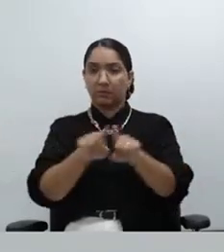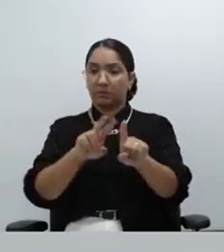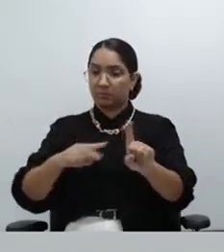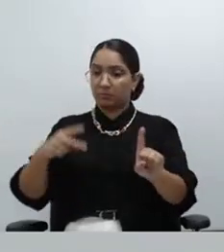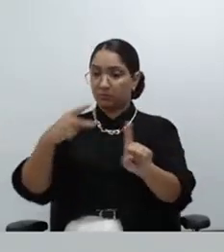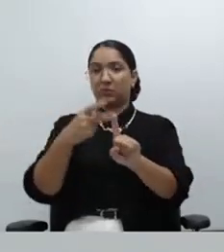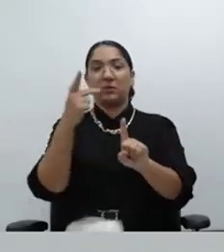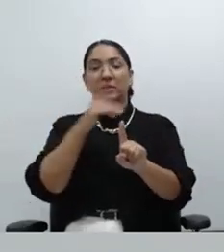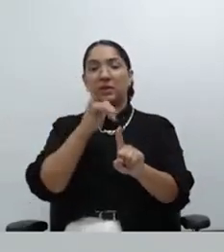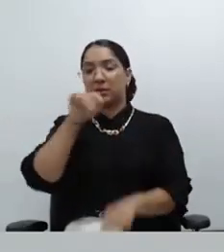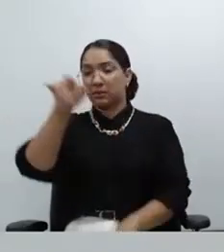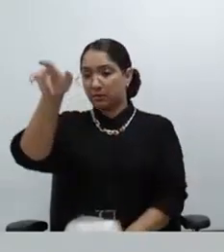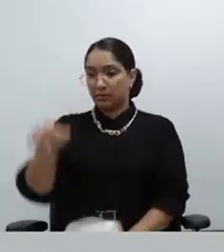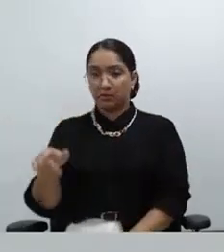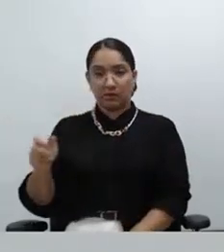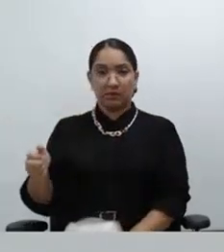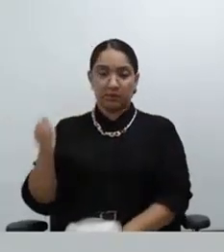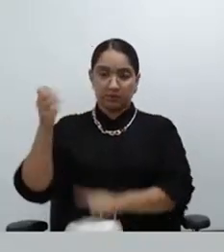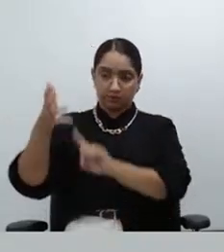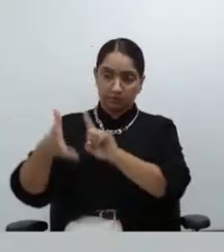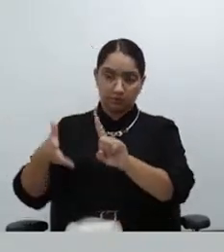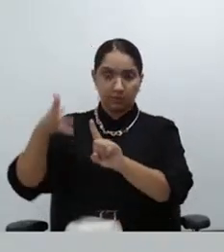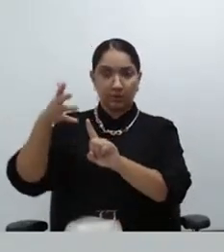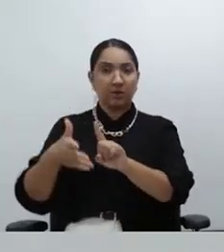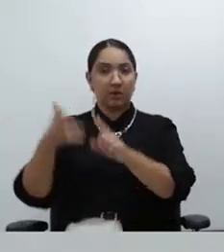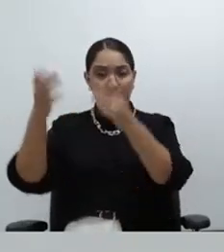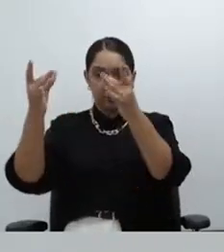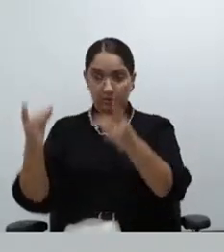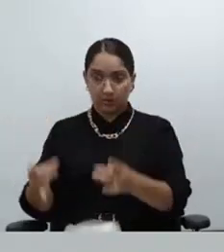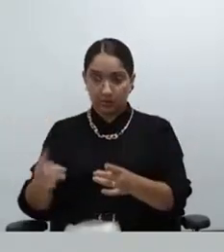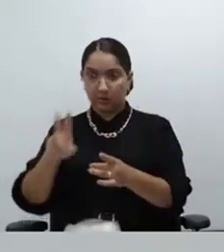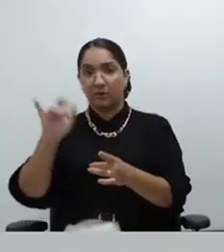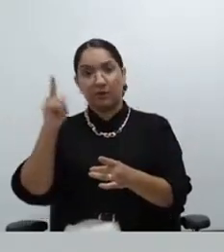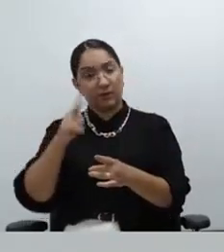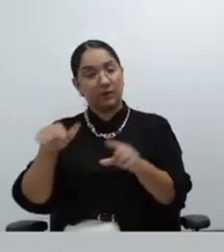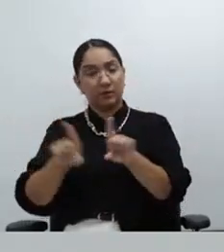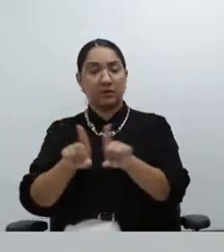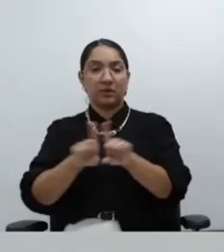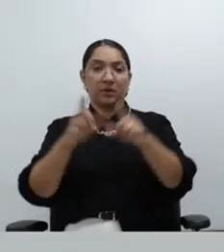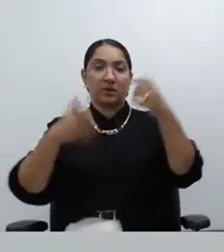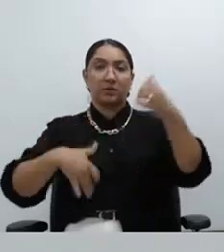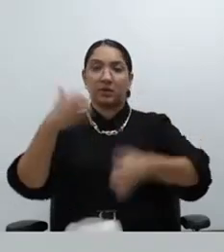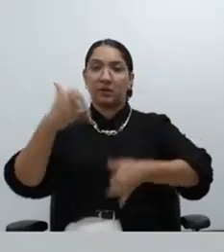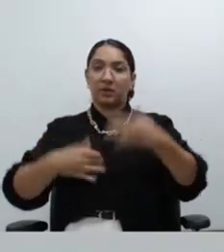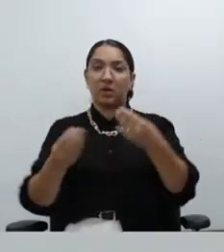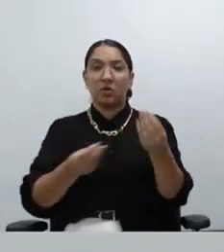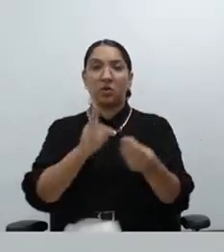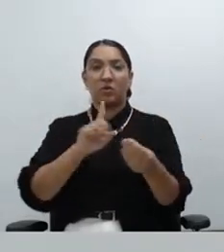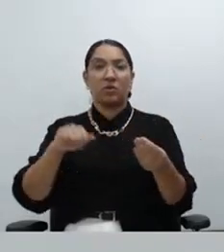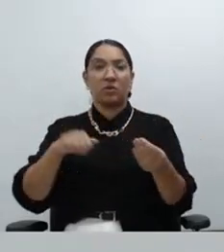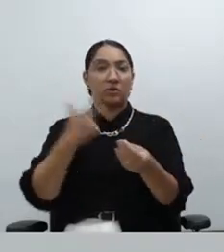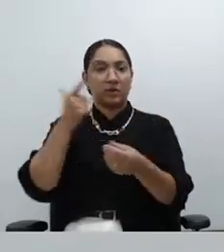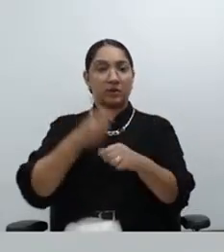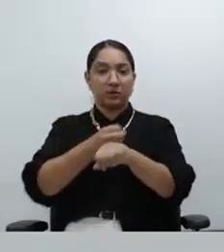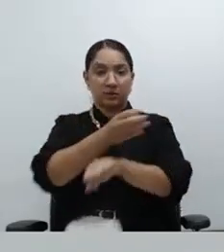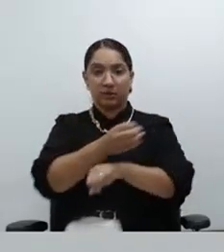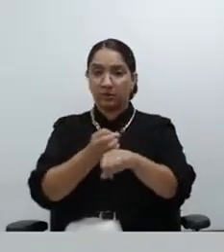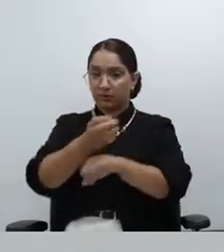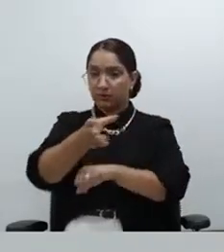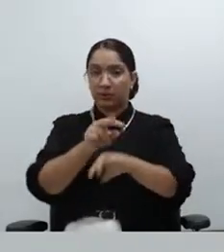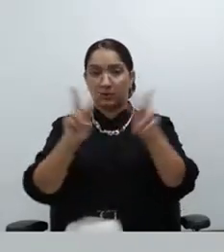da segunda Subdefensoria Pública Geral, posteriormente, ele trará os detalhes e as explicações a respeito de como nós endereçamos essa questão apontada